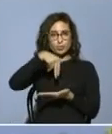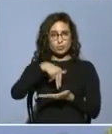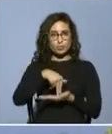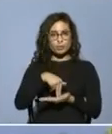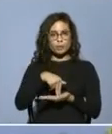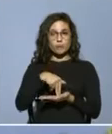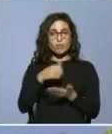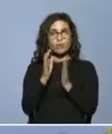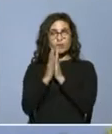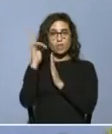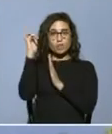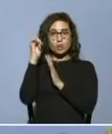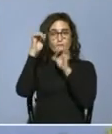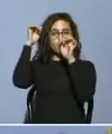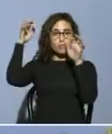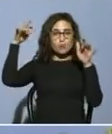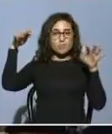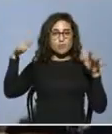os envolveu com a sua luz.